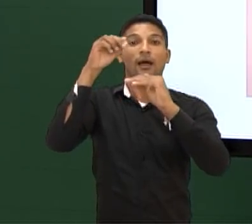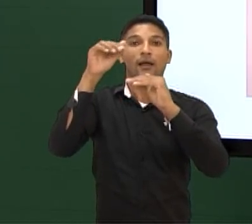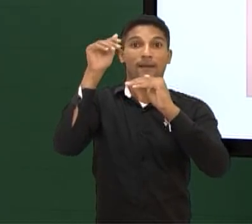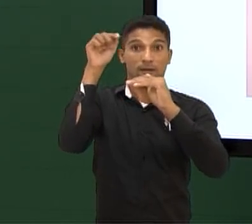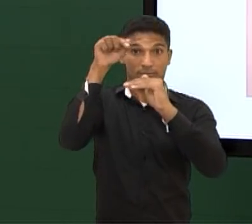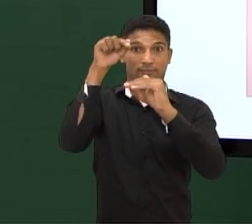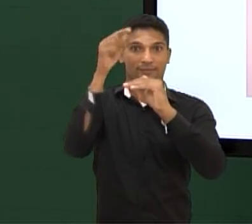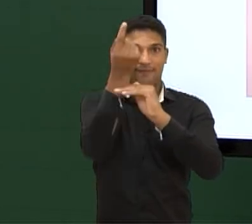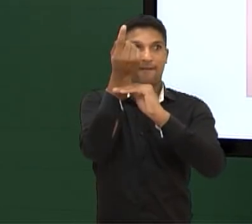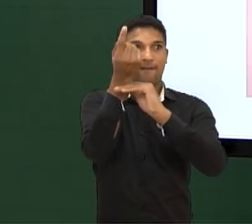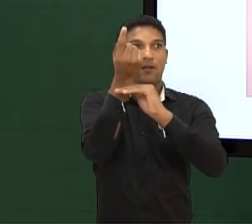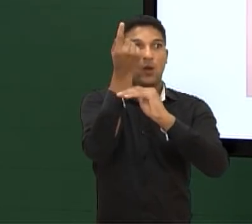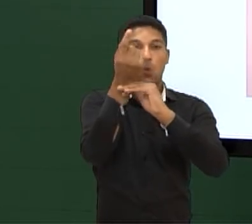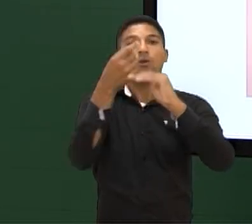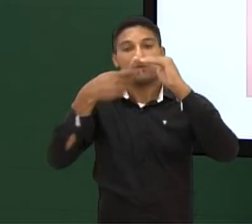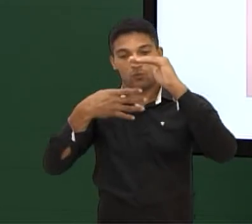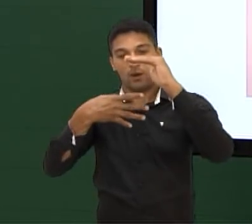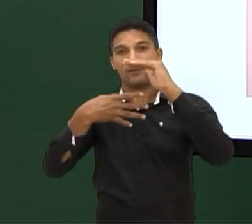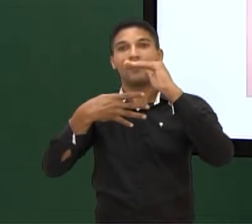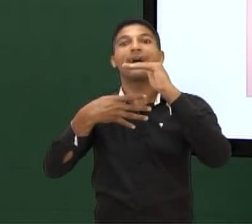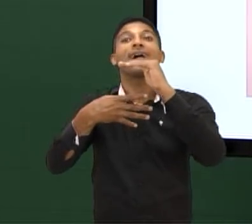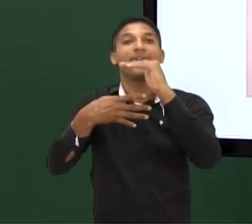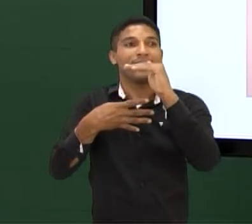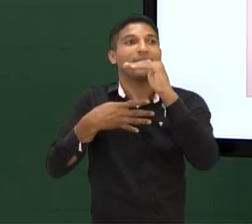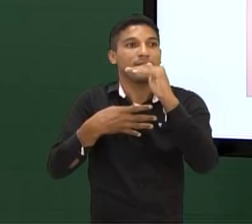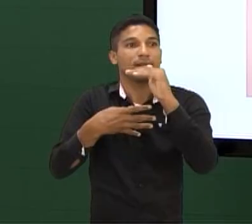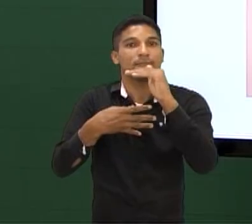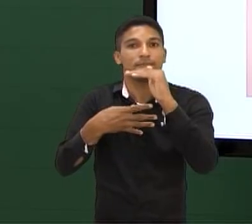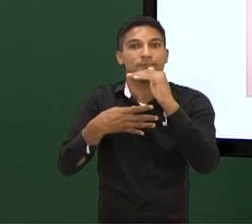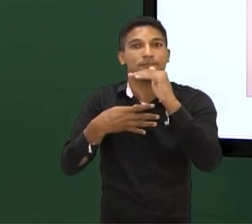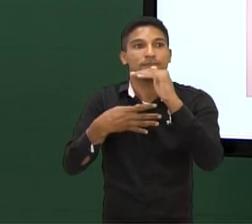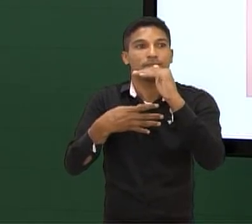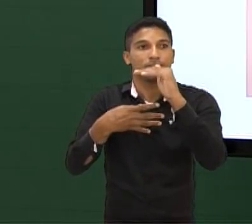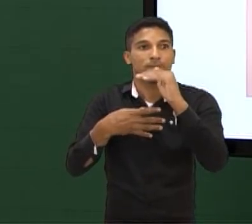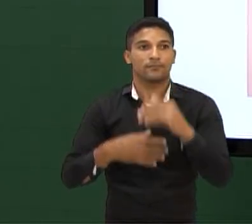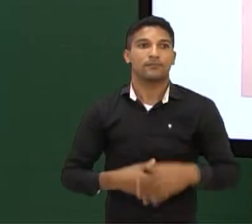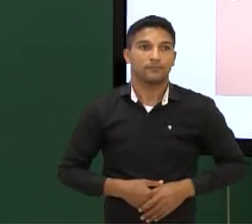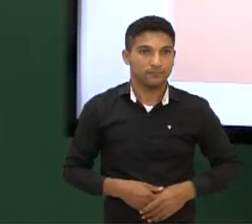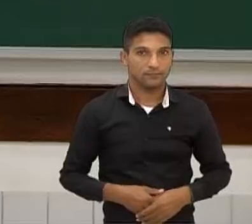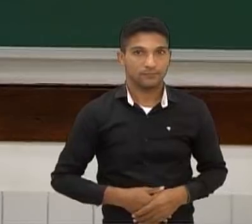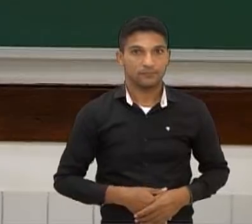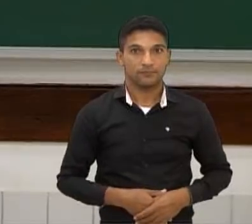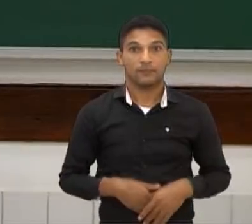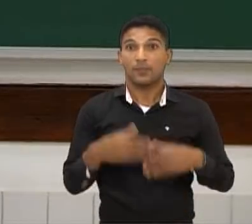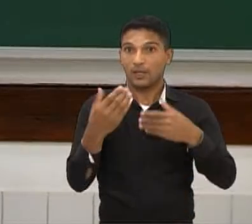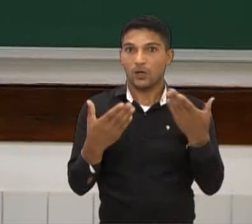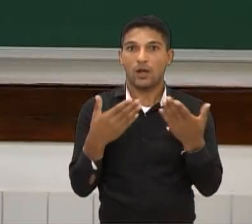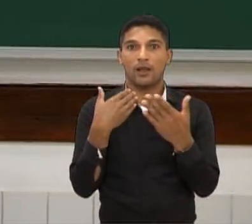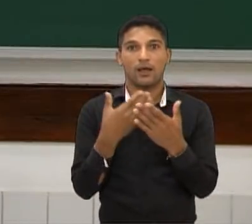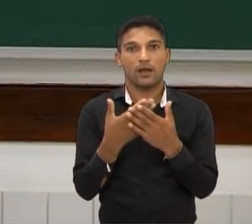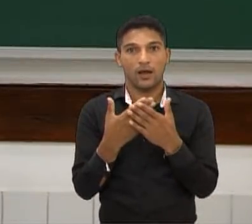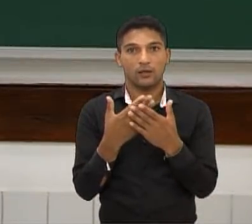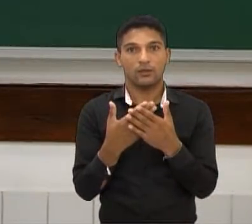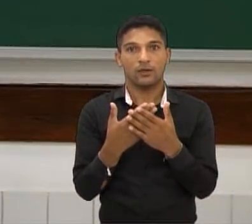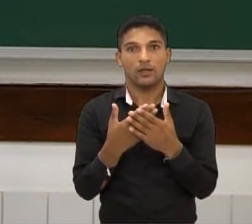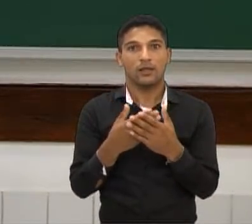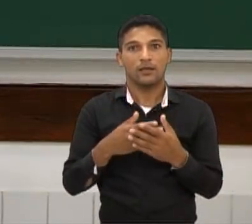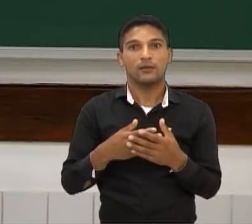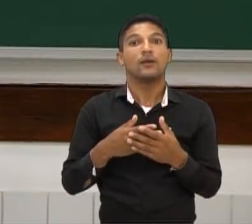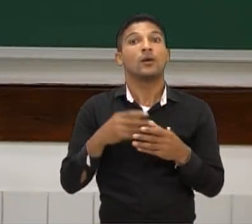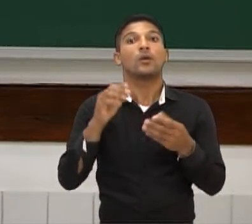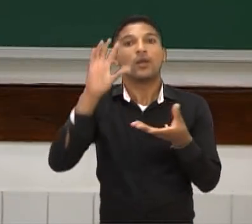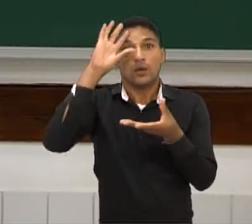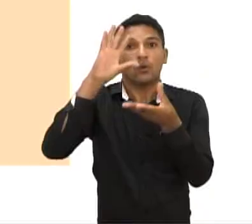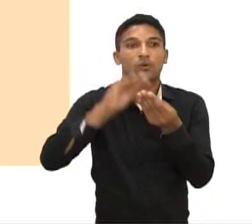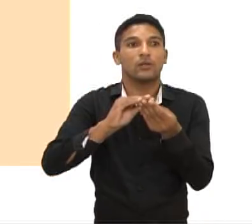1 inteiro e mais 1/4, ok? Então, vamos lá? Terminando nossa reflexão, chegamos que o quê?